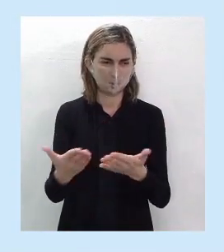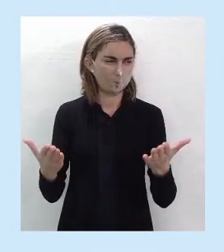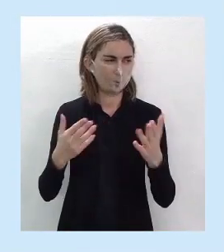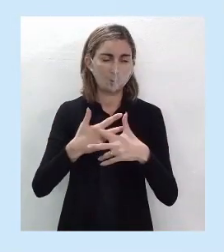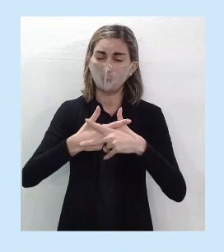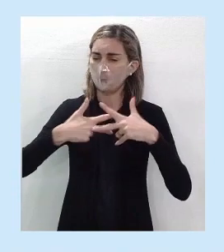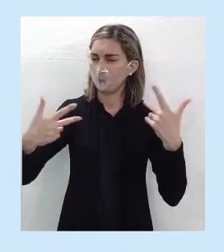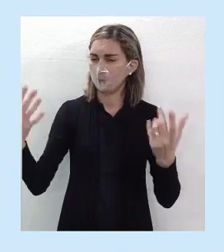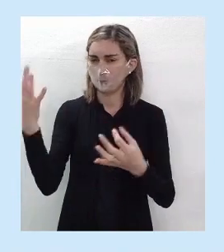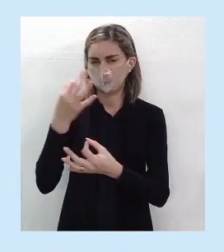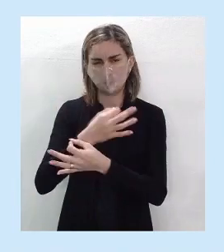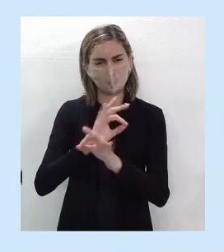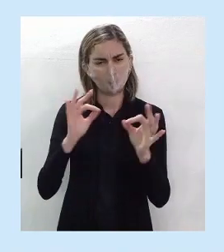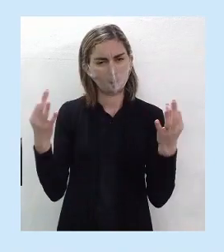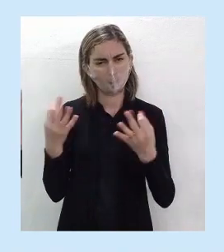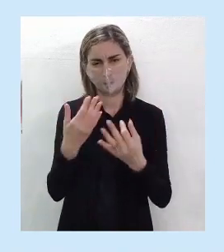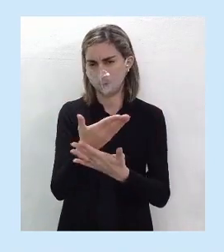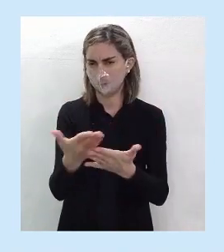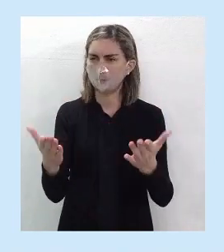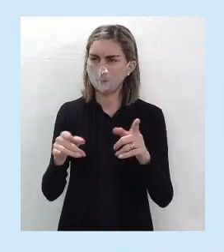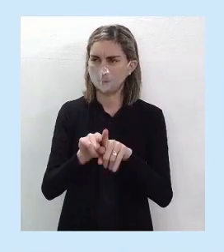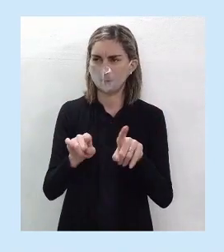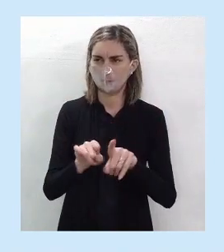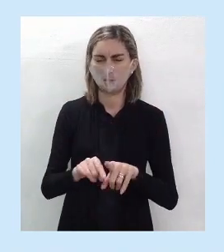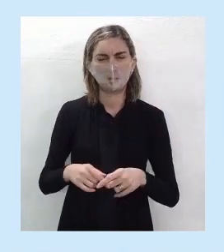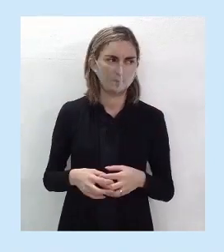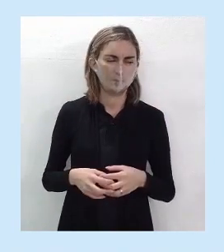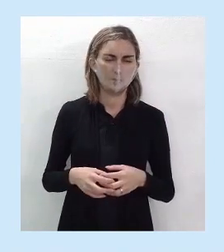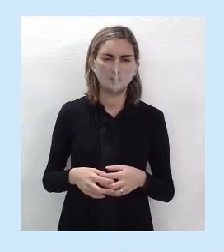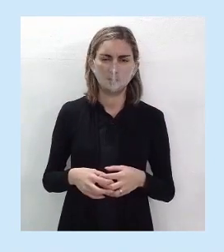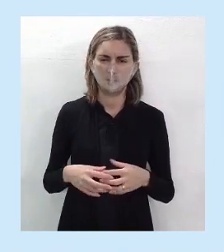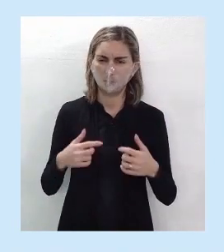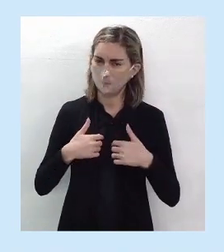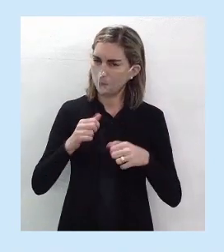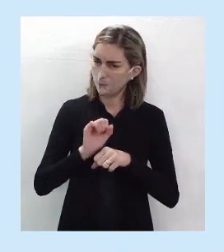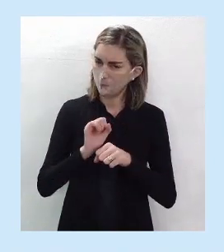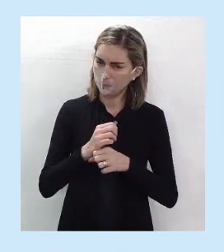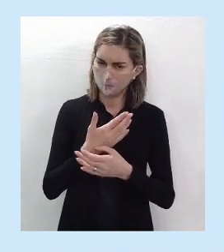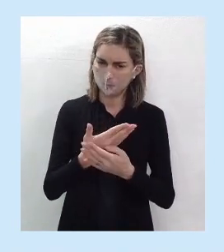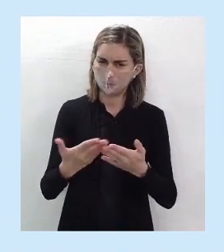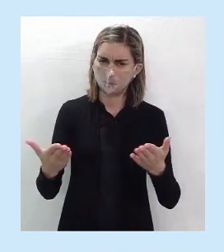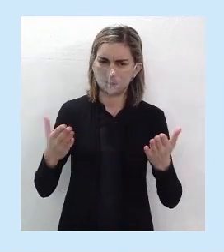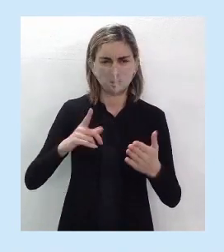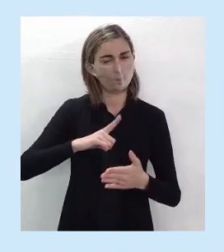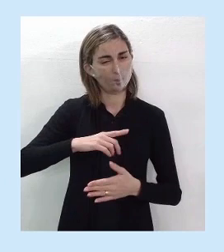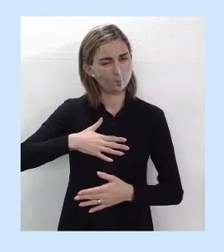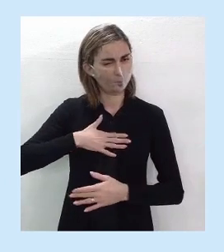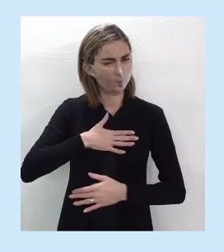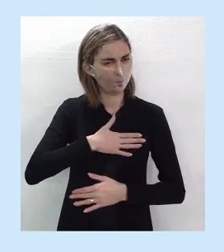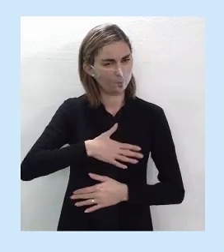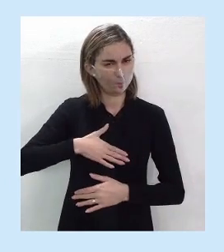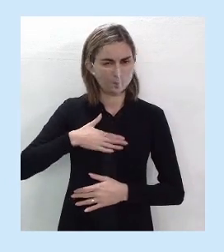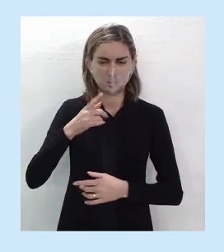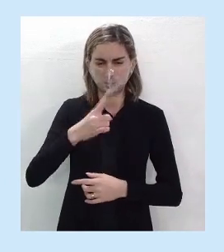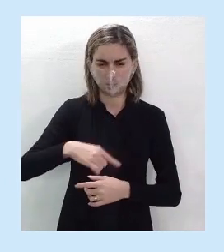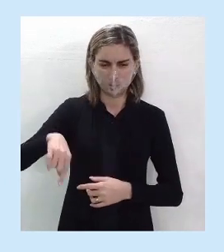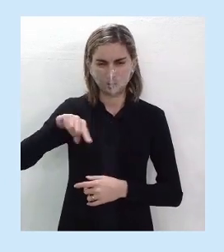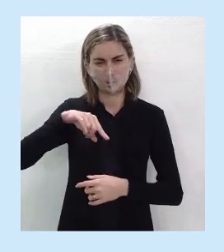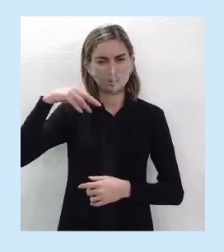espero receber coisas maravilhosas de vocês também. Eu espero que você tenha gostado das